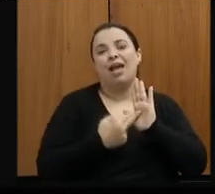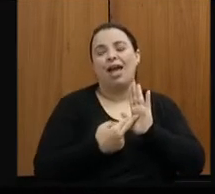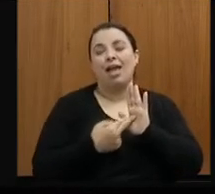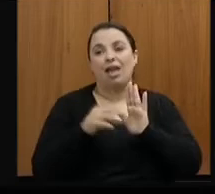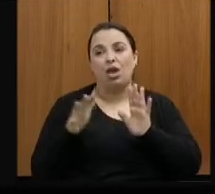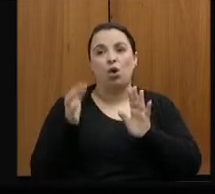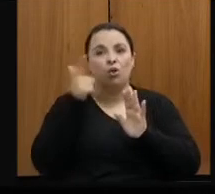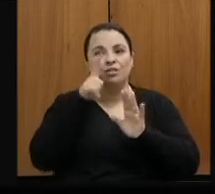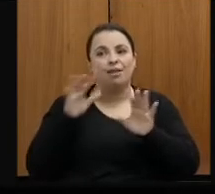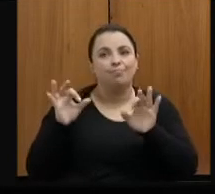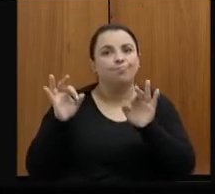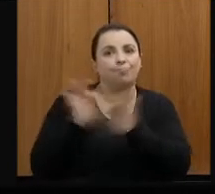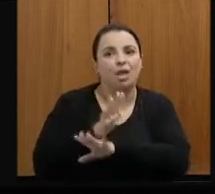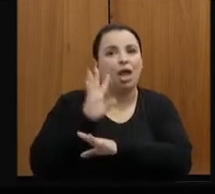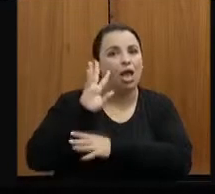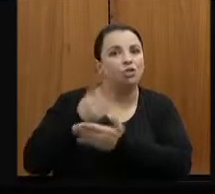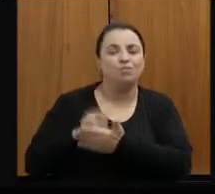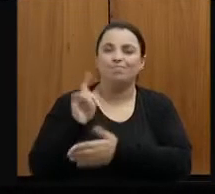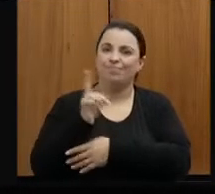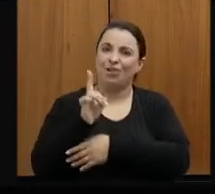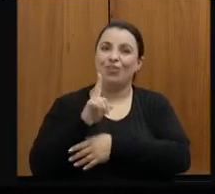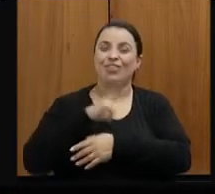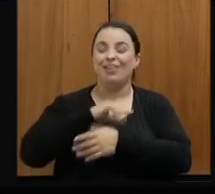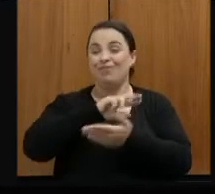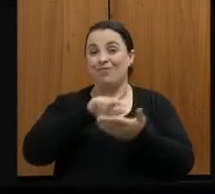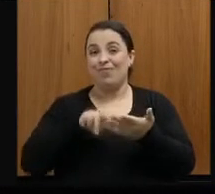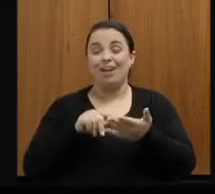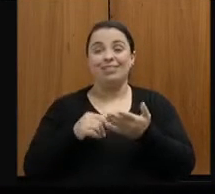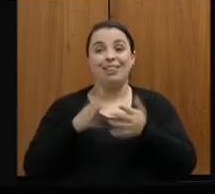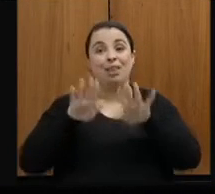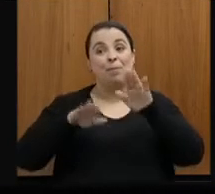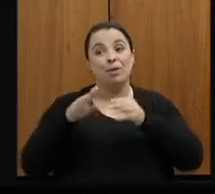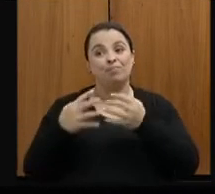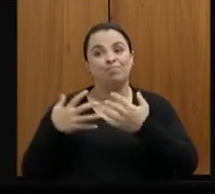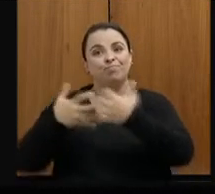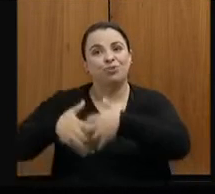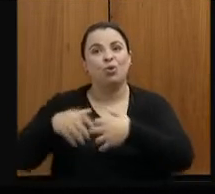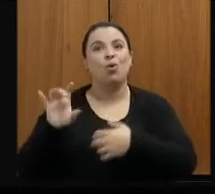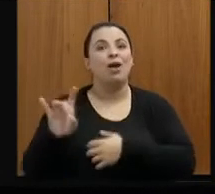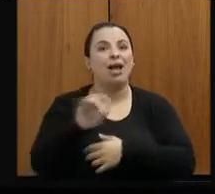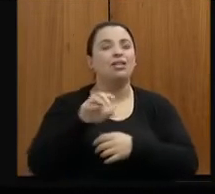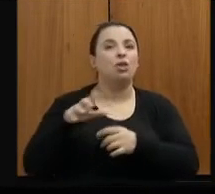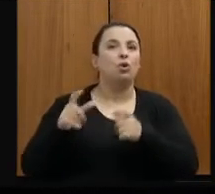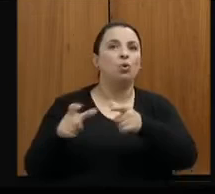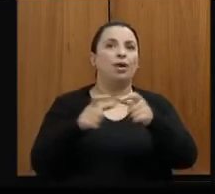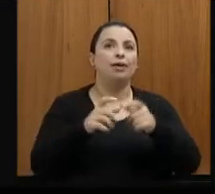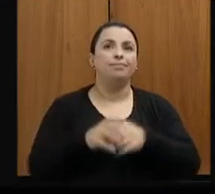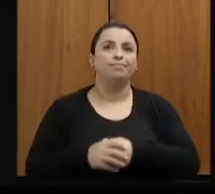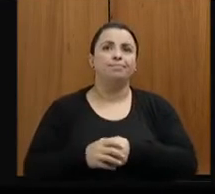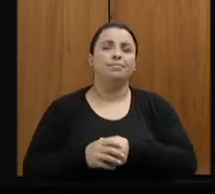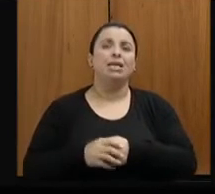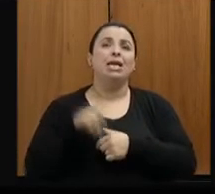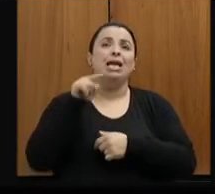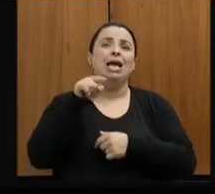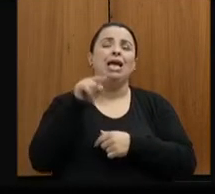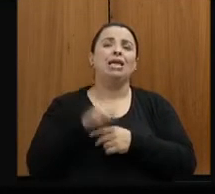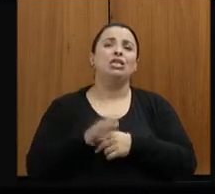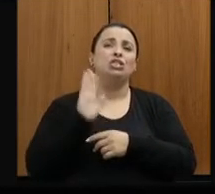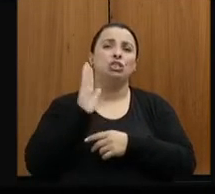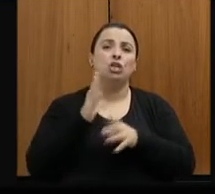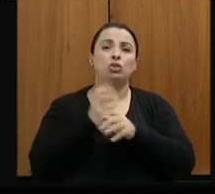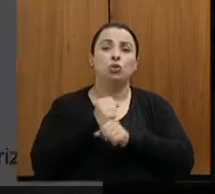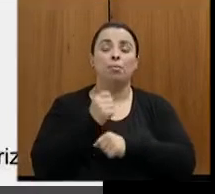Então, pode passar, por gentileza? E aí, na prática, o nosso REURB do Vale do Aço já foram entregues 1